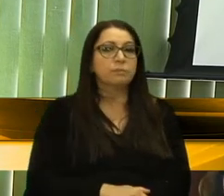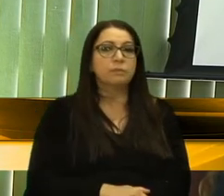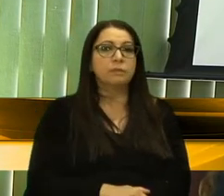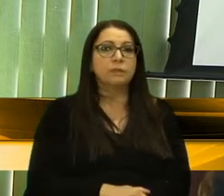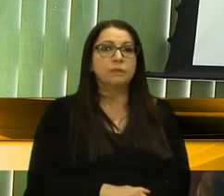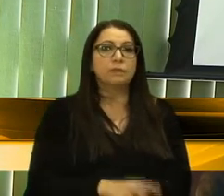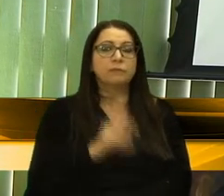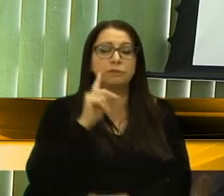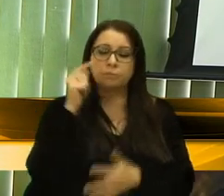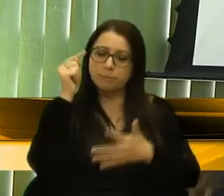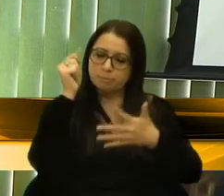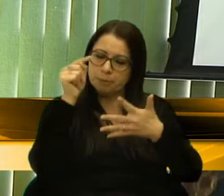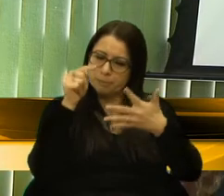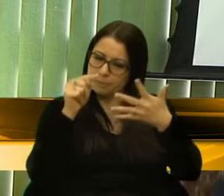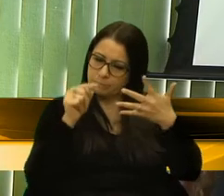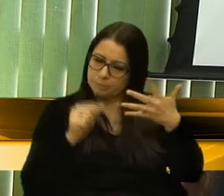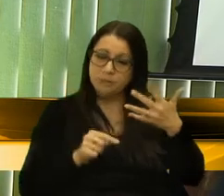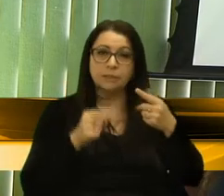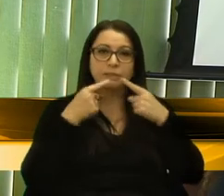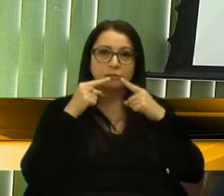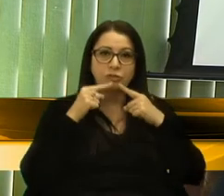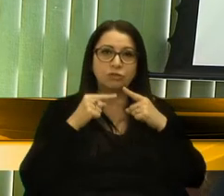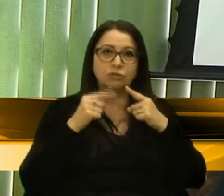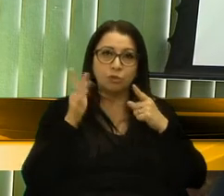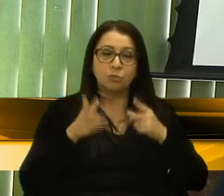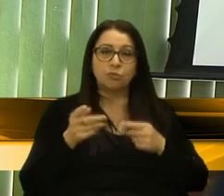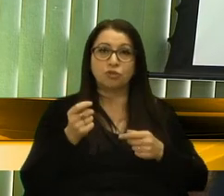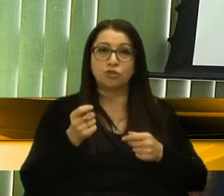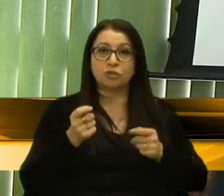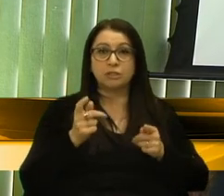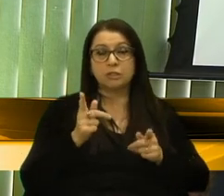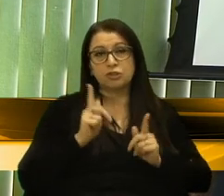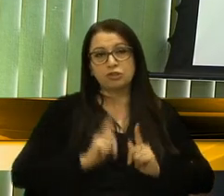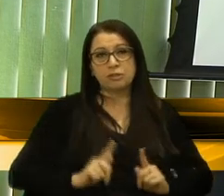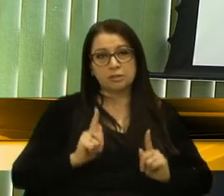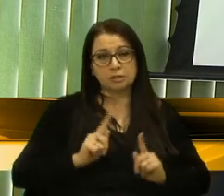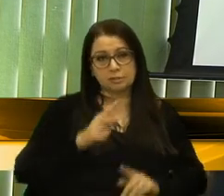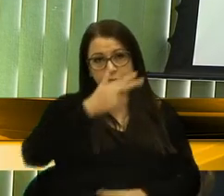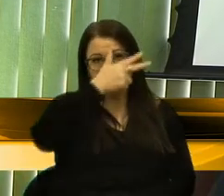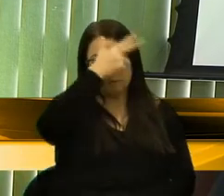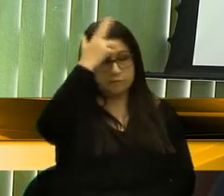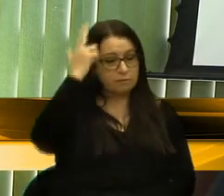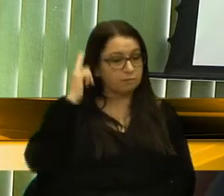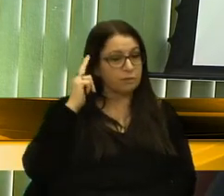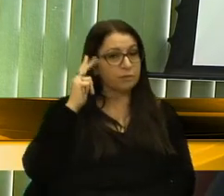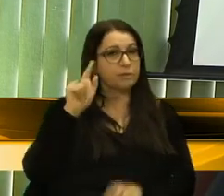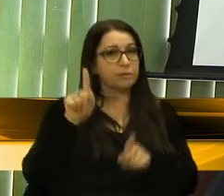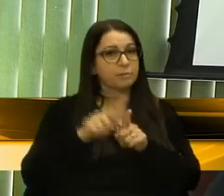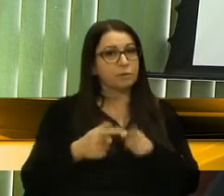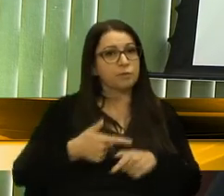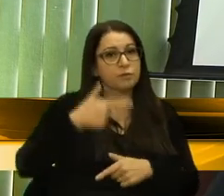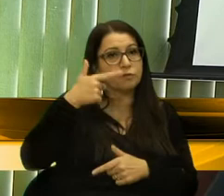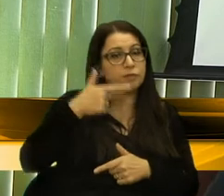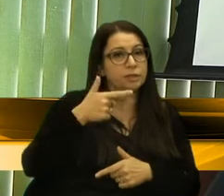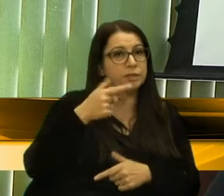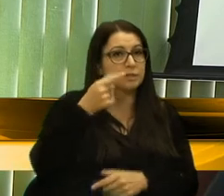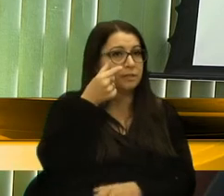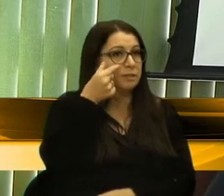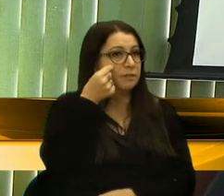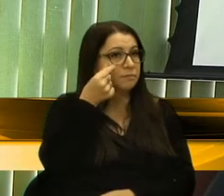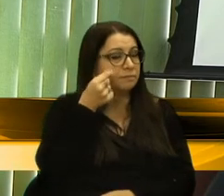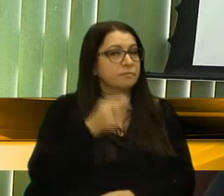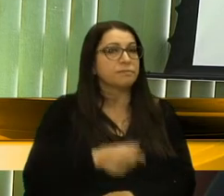tecendo uma série de críticas à atual gestão do prefeito Flávio Cassina e do seu vice Eloy